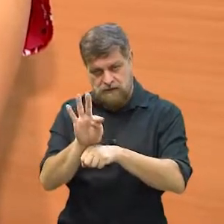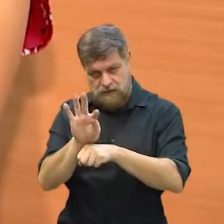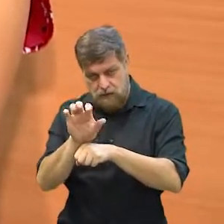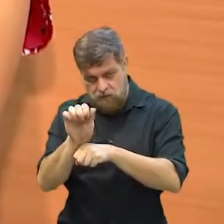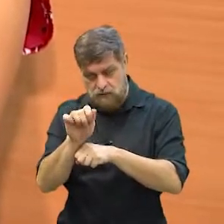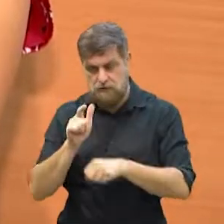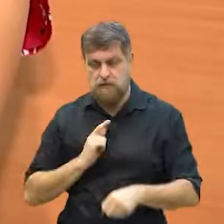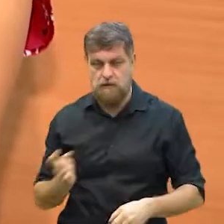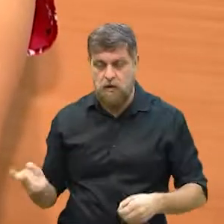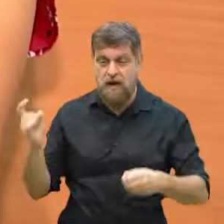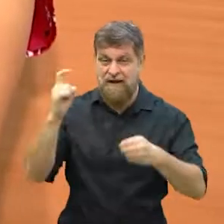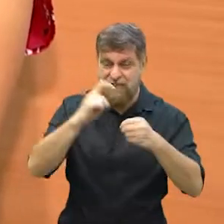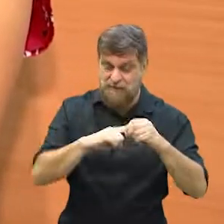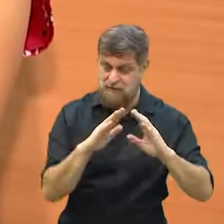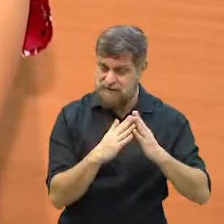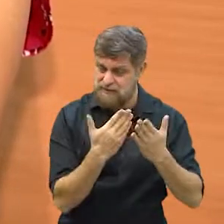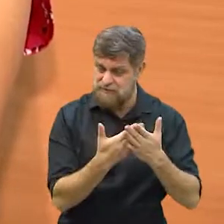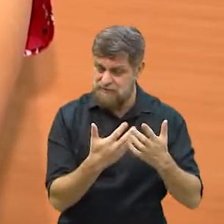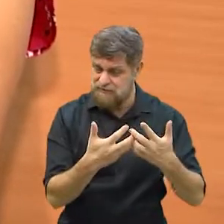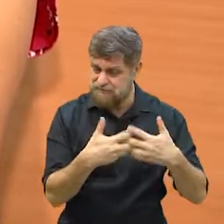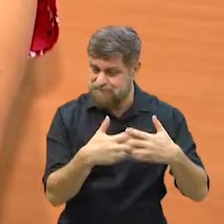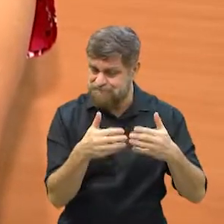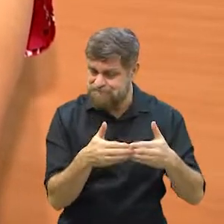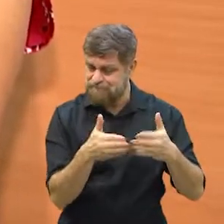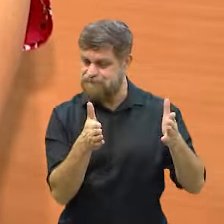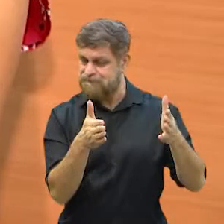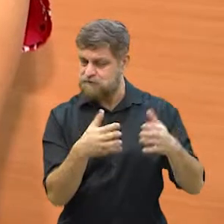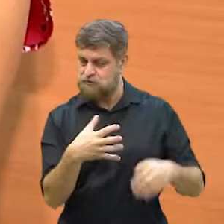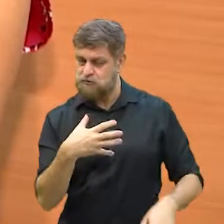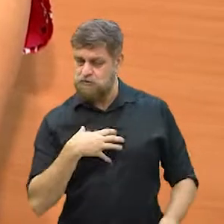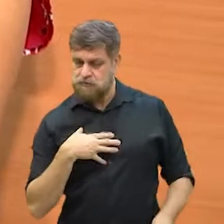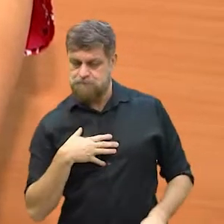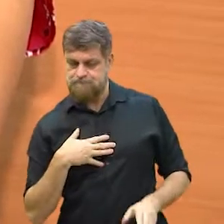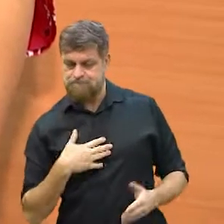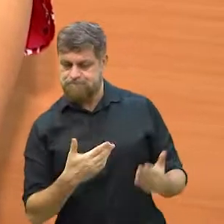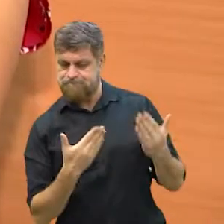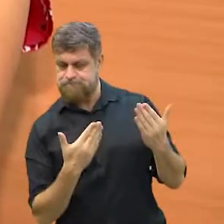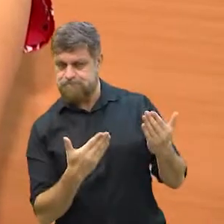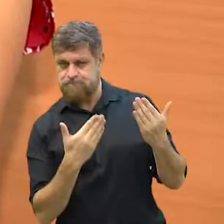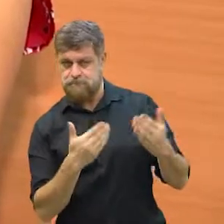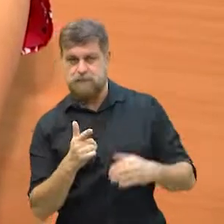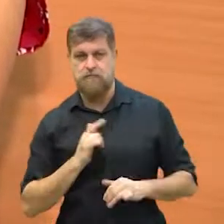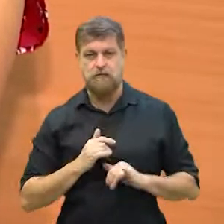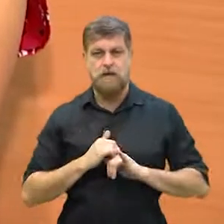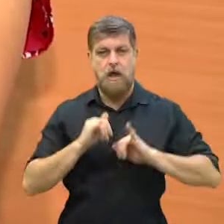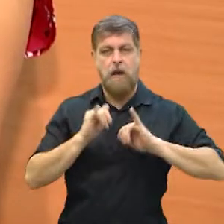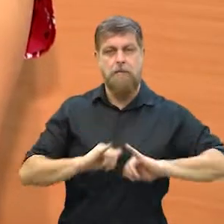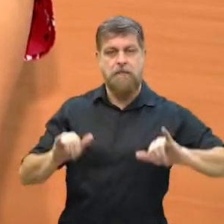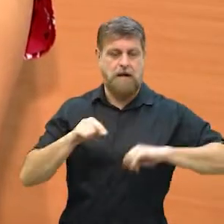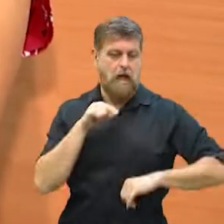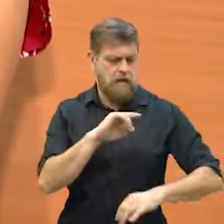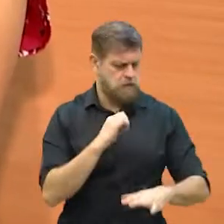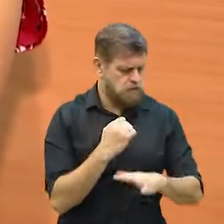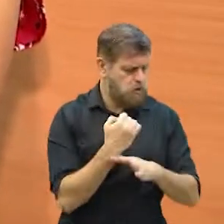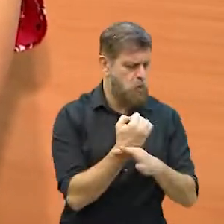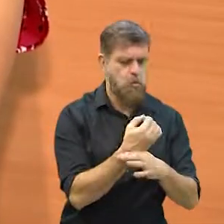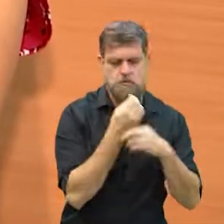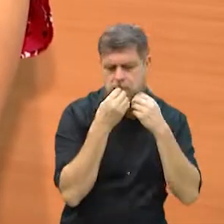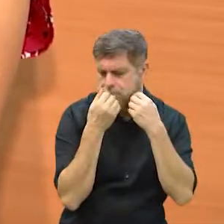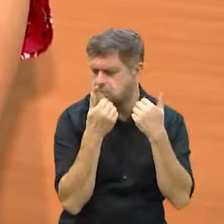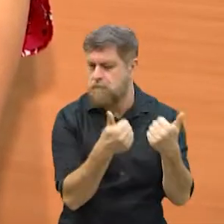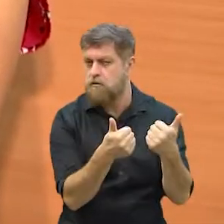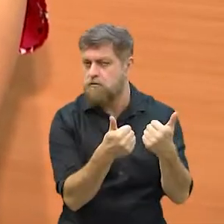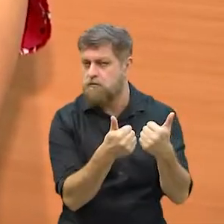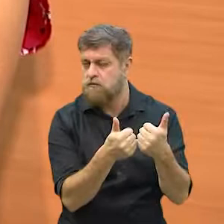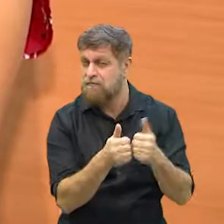opinião, o retorno que foi feito, da forma como foi feito, porque existe aí uma propaganda de que é seguro, que está